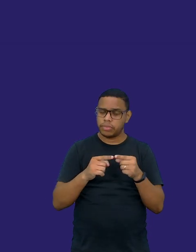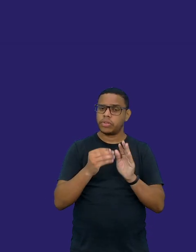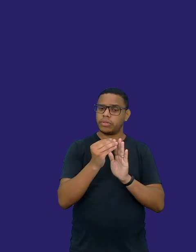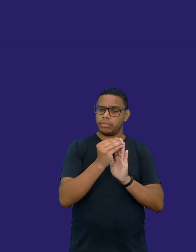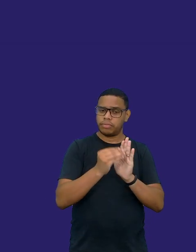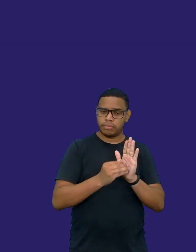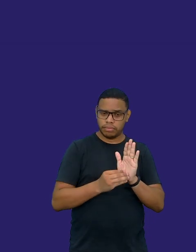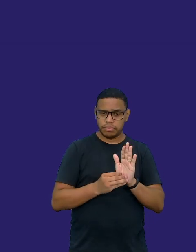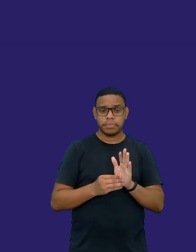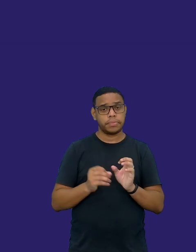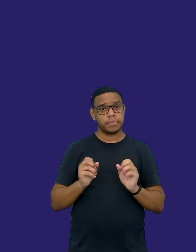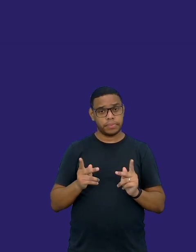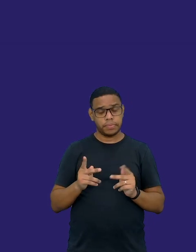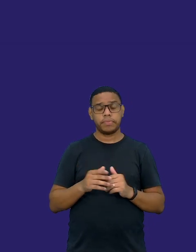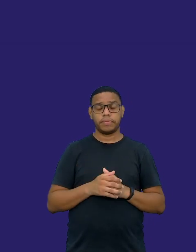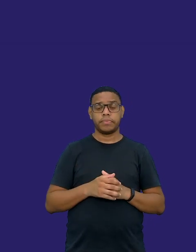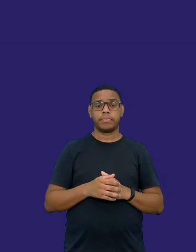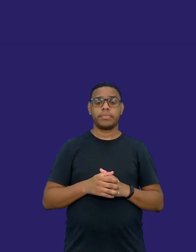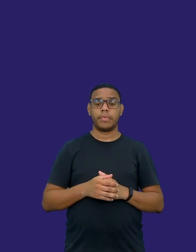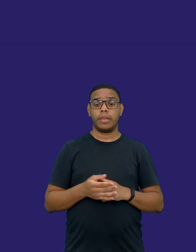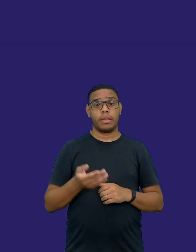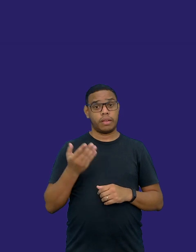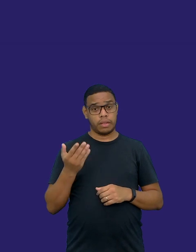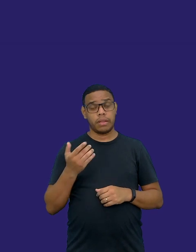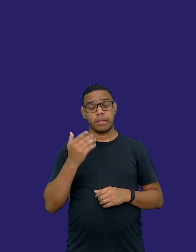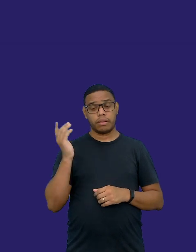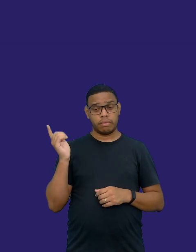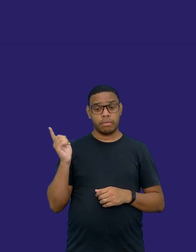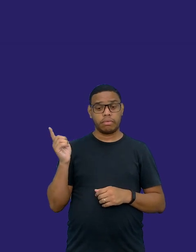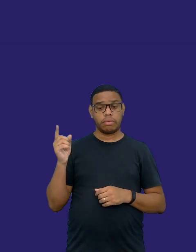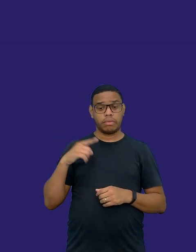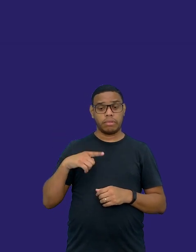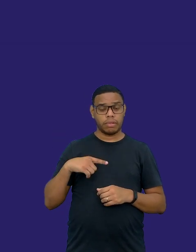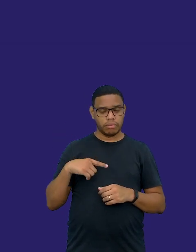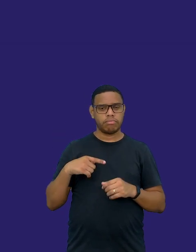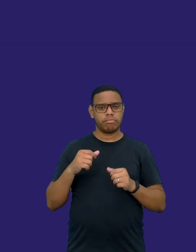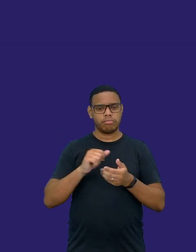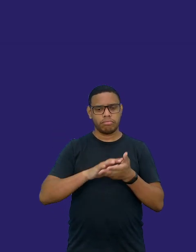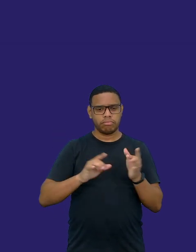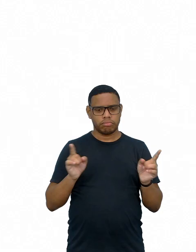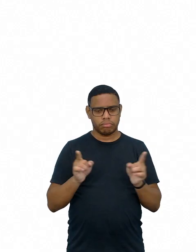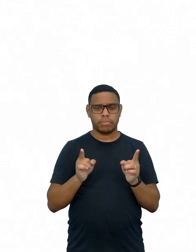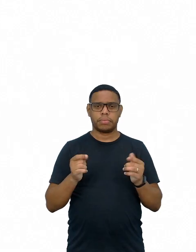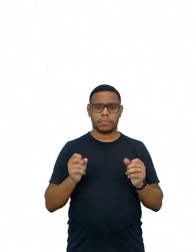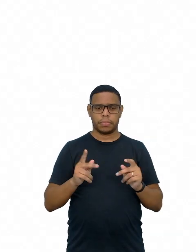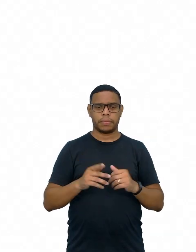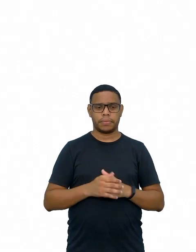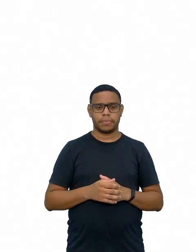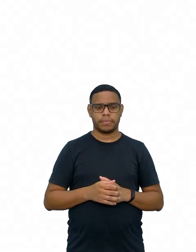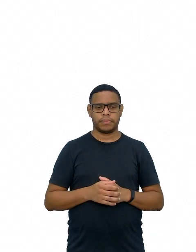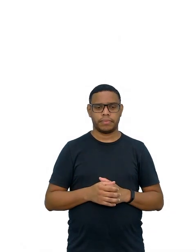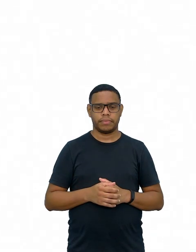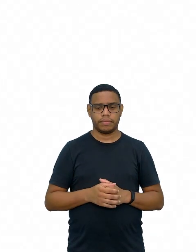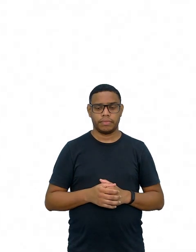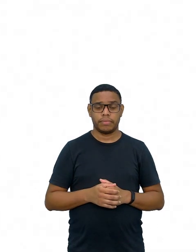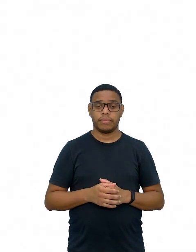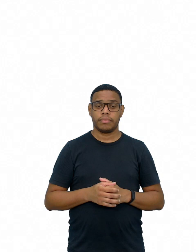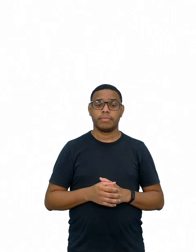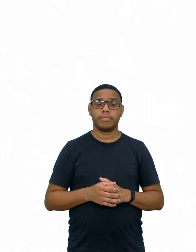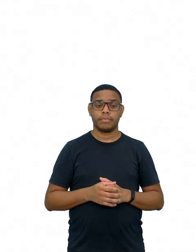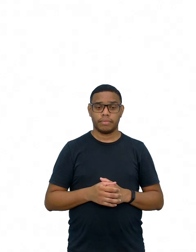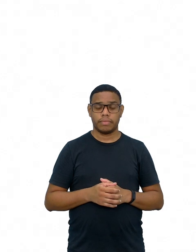missões, tá? Então, é aqui que a gente vai ver. Vamos lá? Dá para fazer isso,